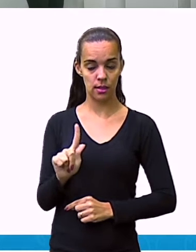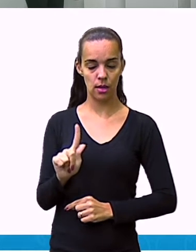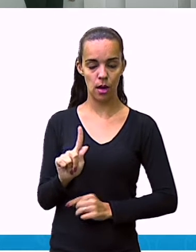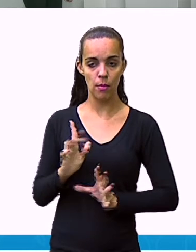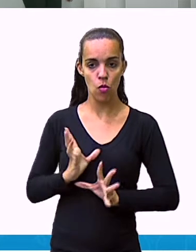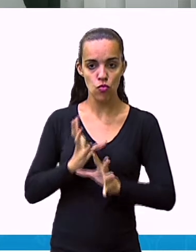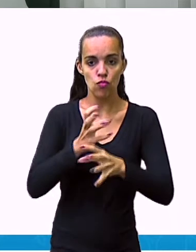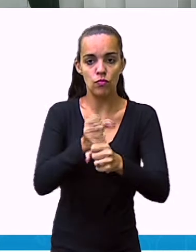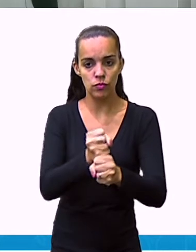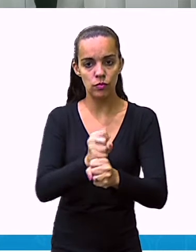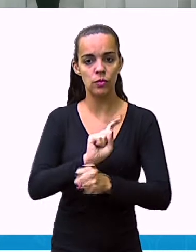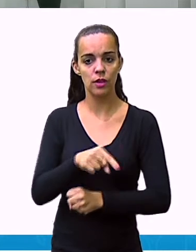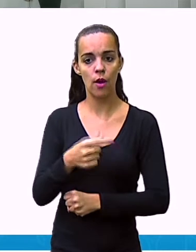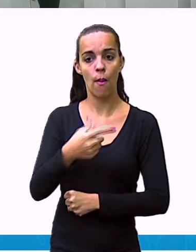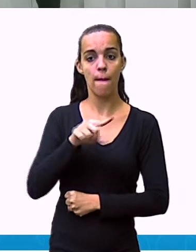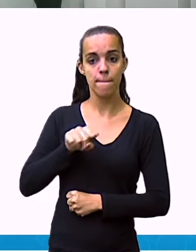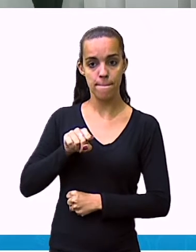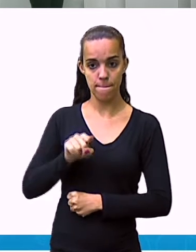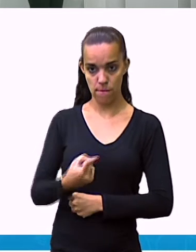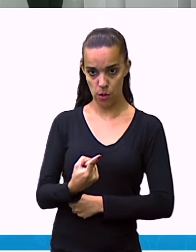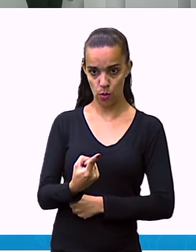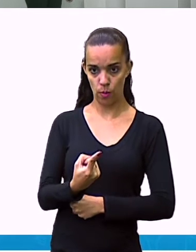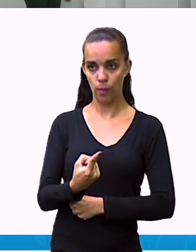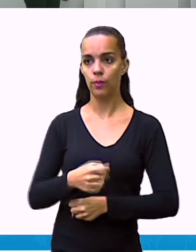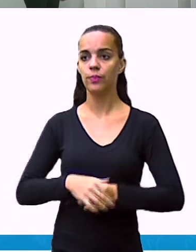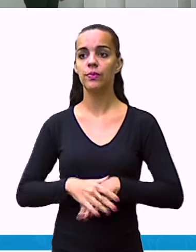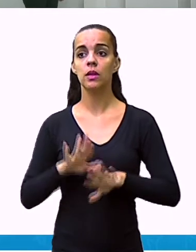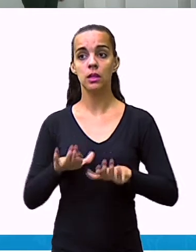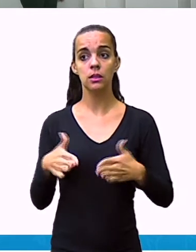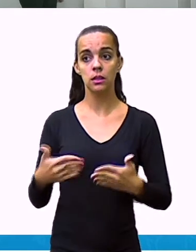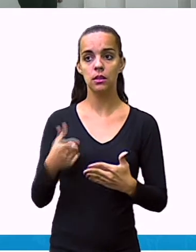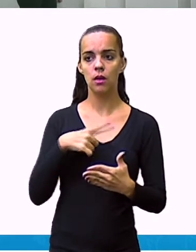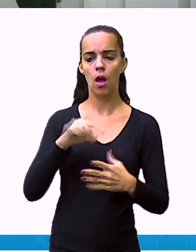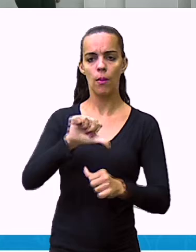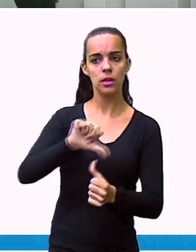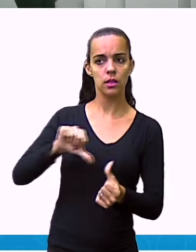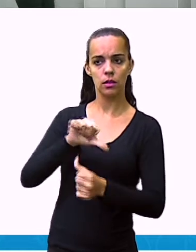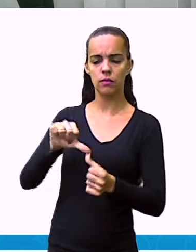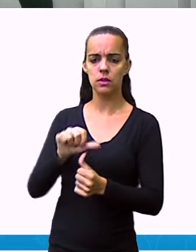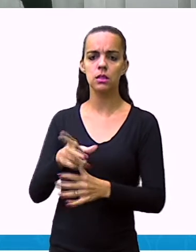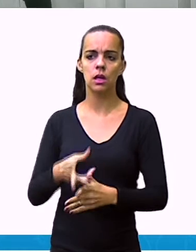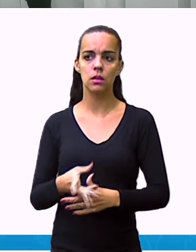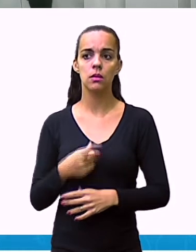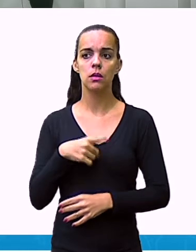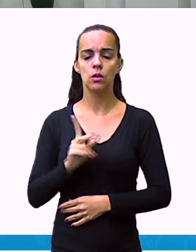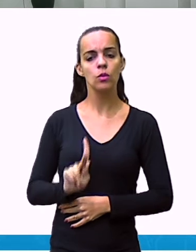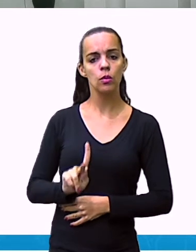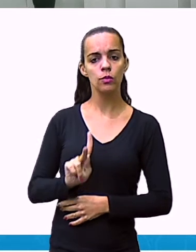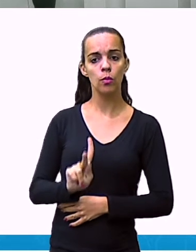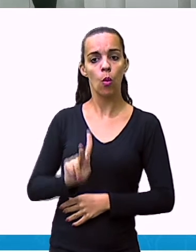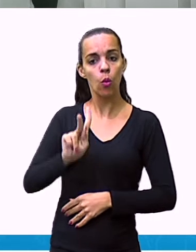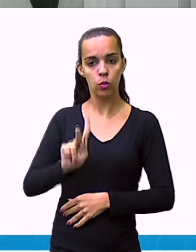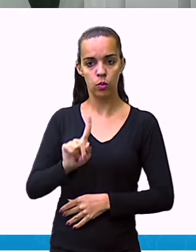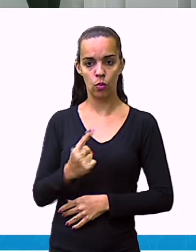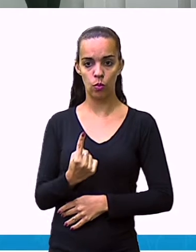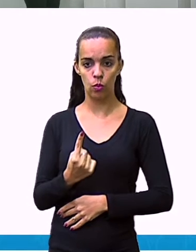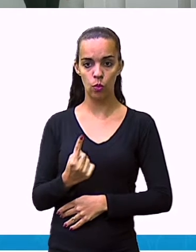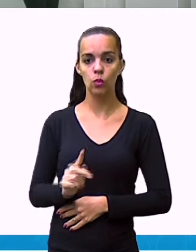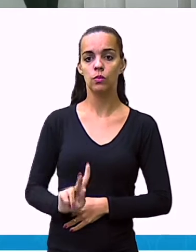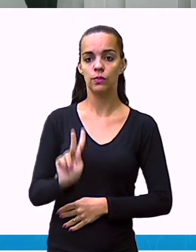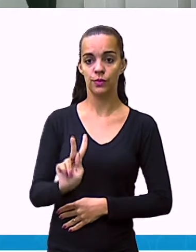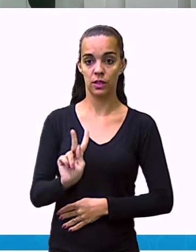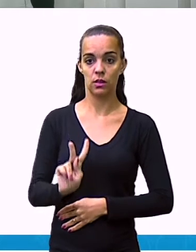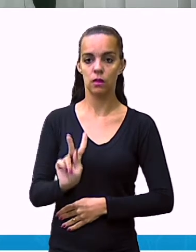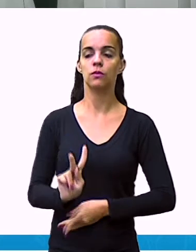o mesmo que eu falar que pesou um quilograma é o isso é muito comum né a todo instante a gente